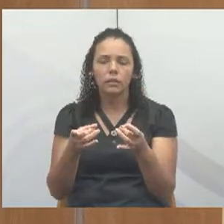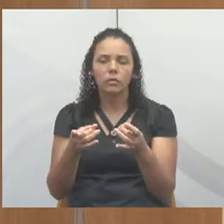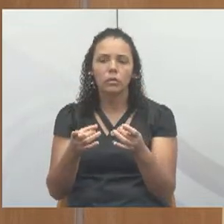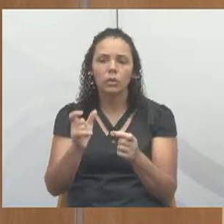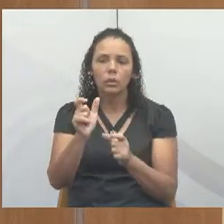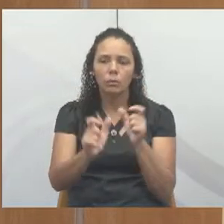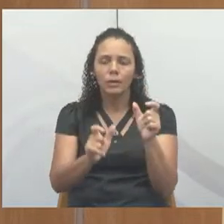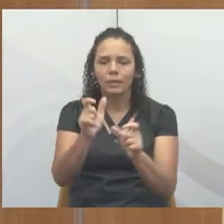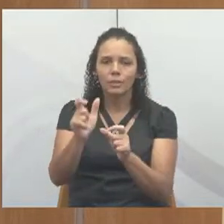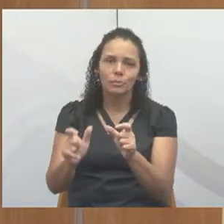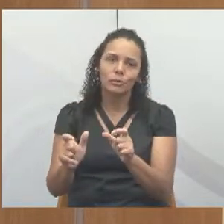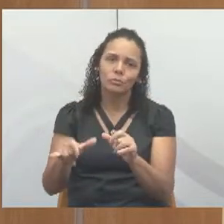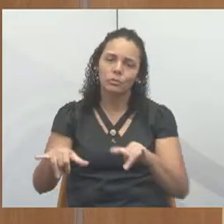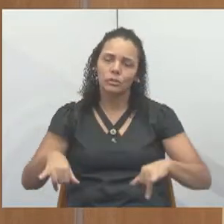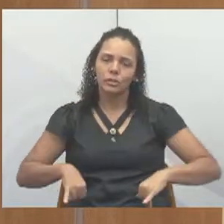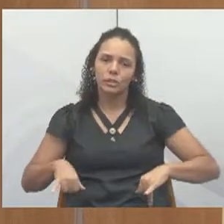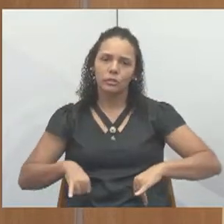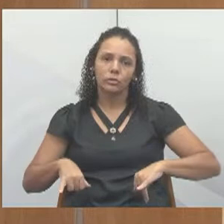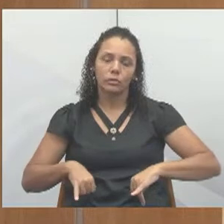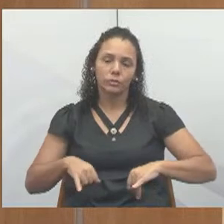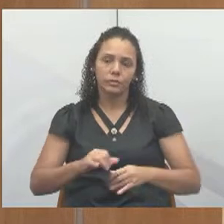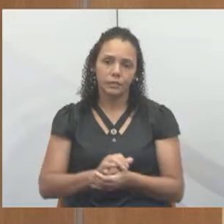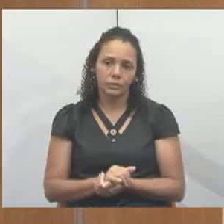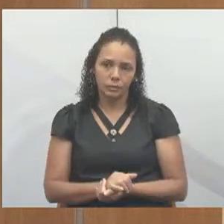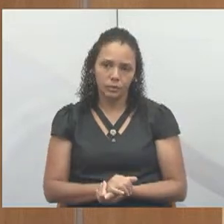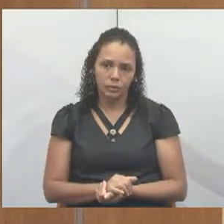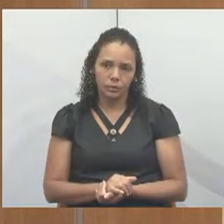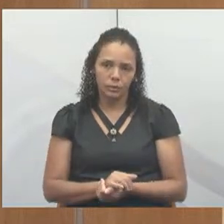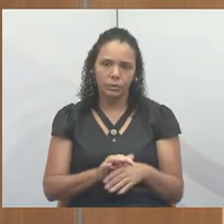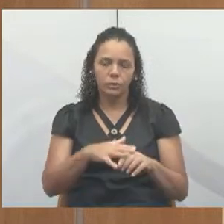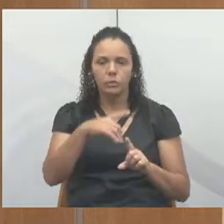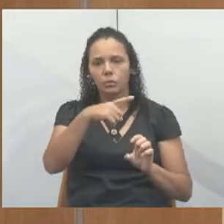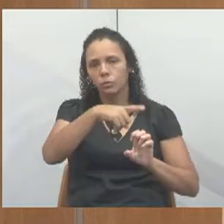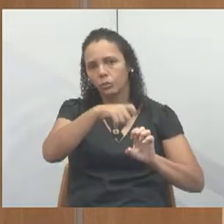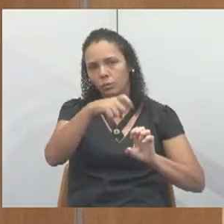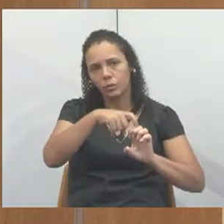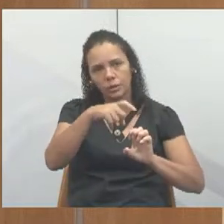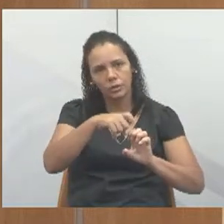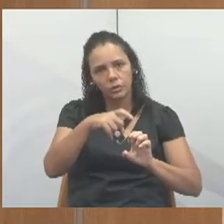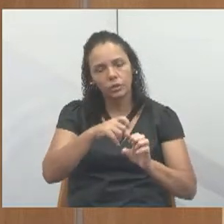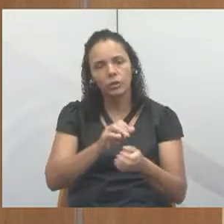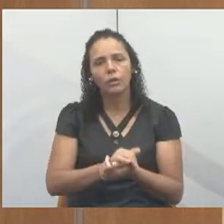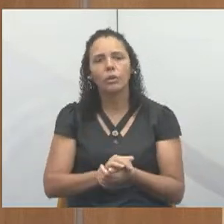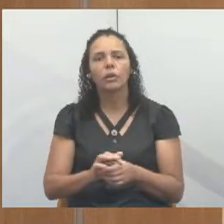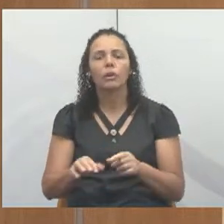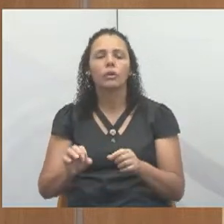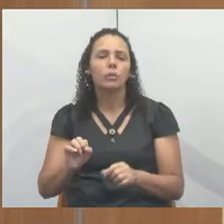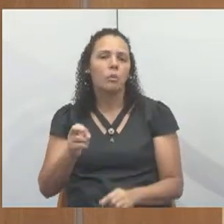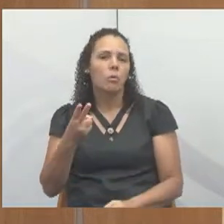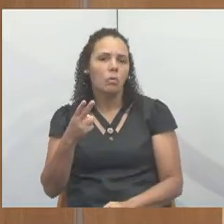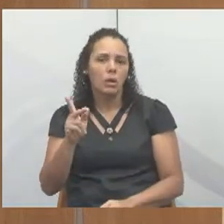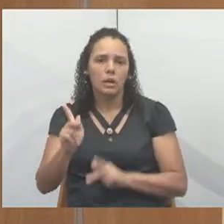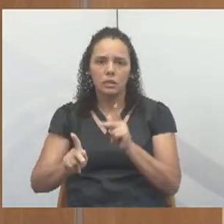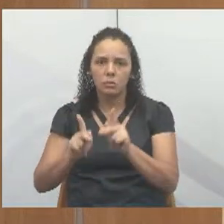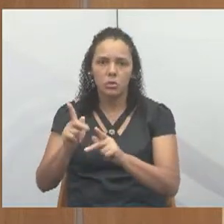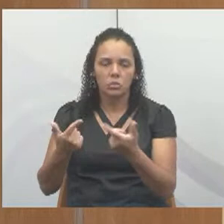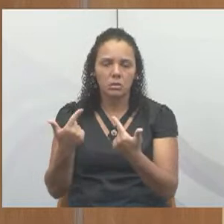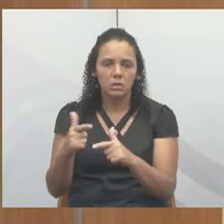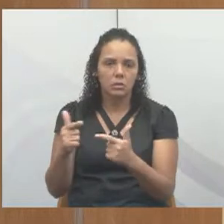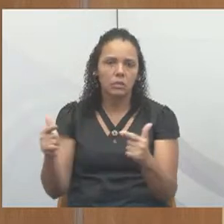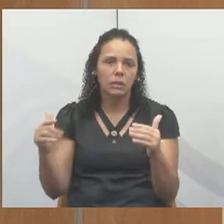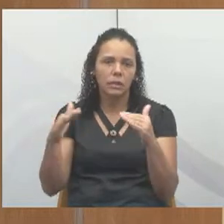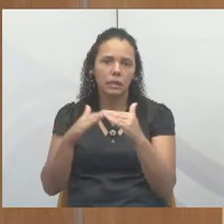estão sendo prejudicadas, e seja o empresário que constrói, as pessoas que não têm onde morar, porque no plano diretor também